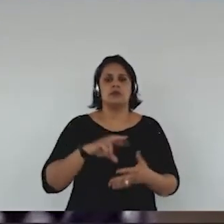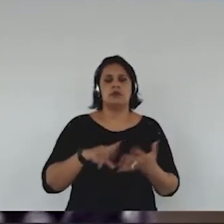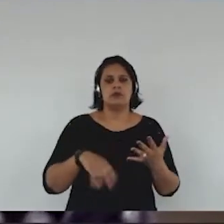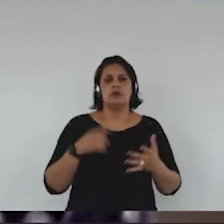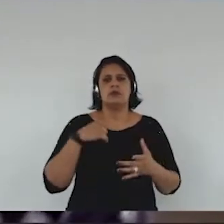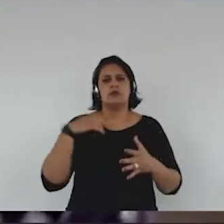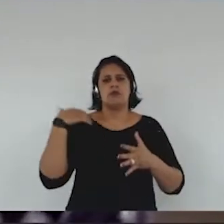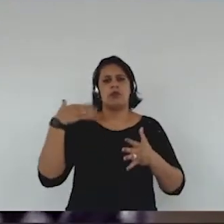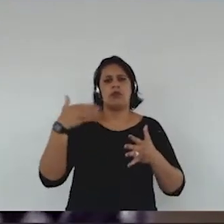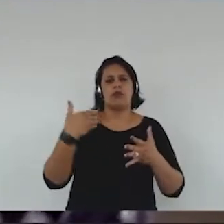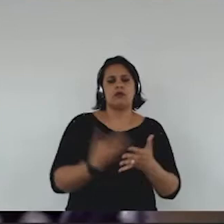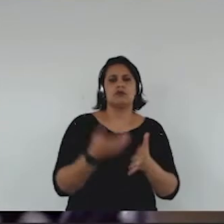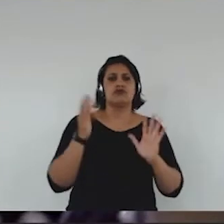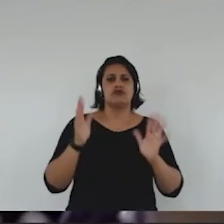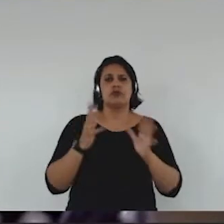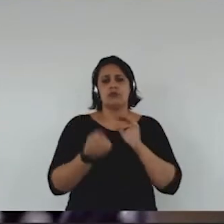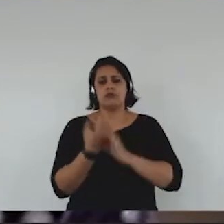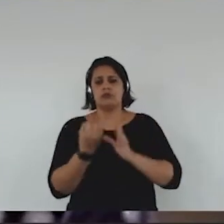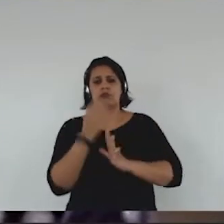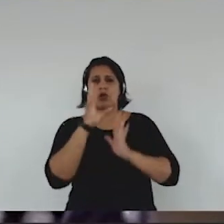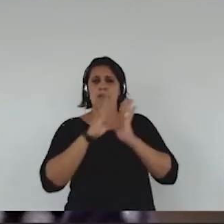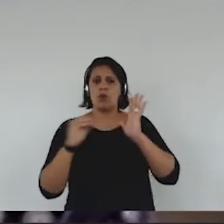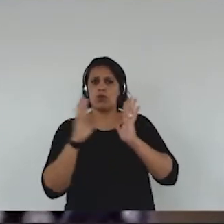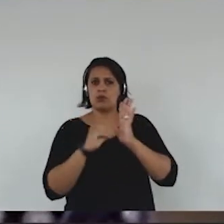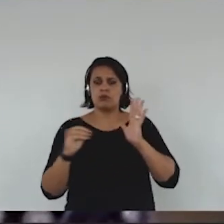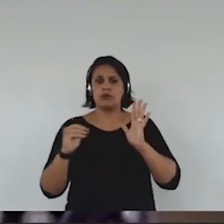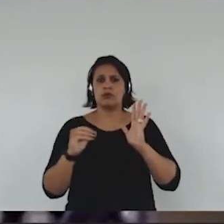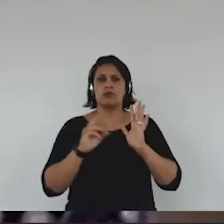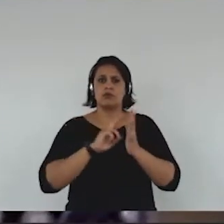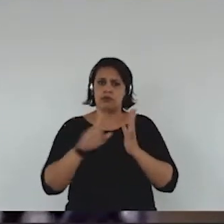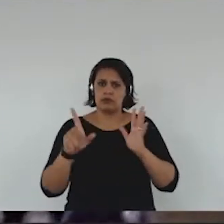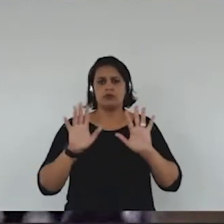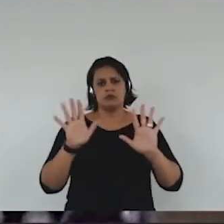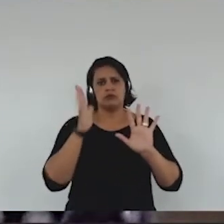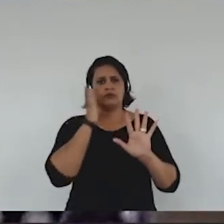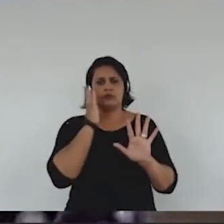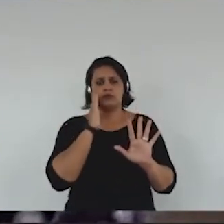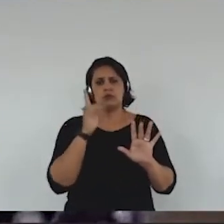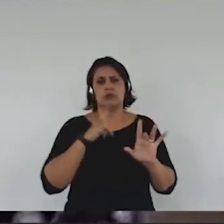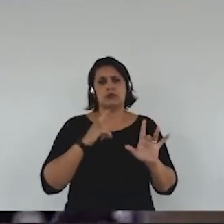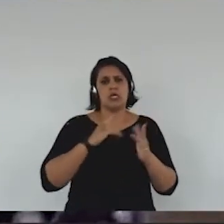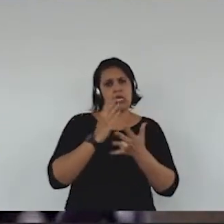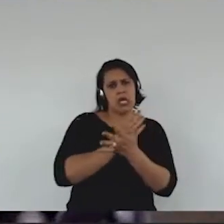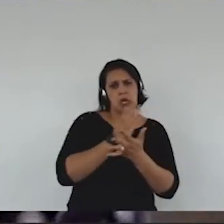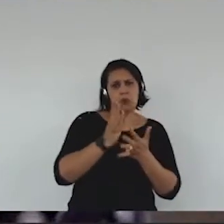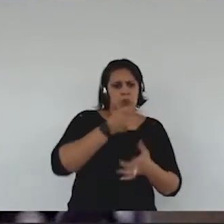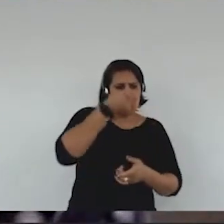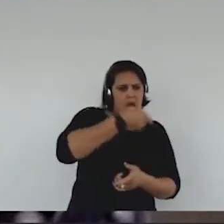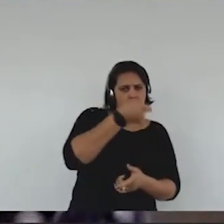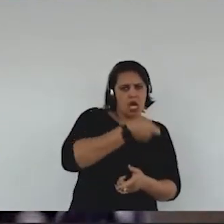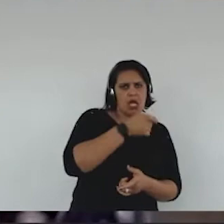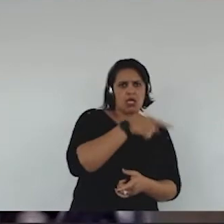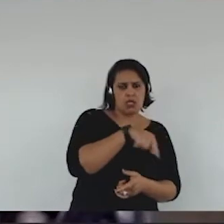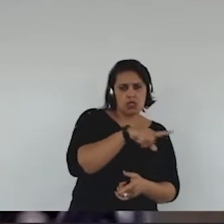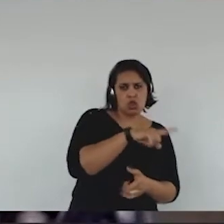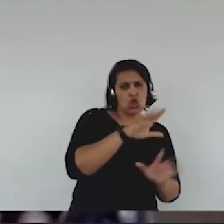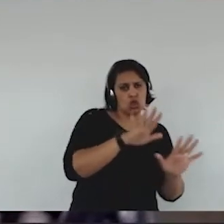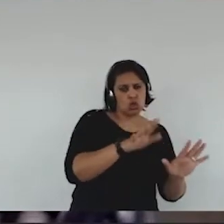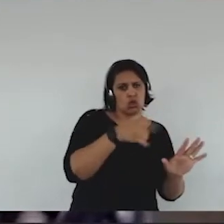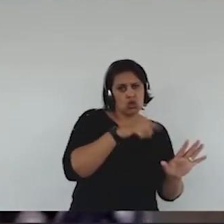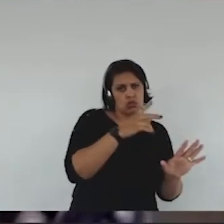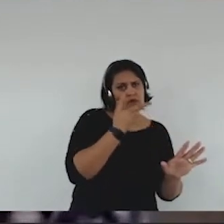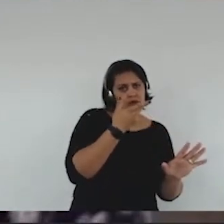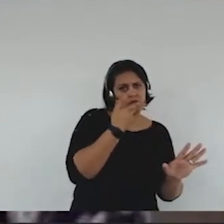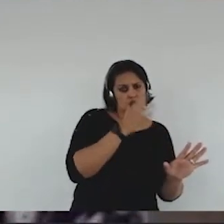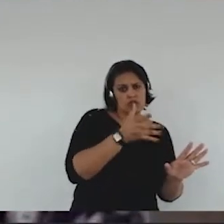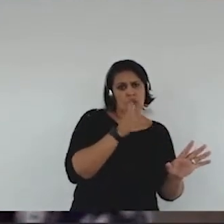tem implementado modelos diferentes. É importante ressaltar que há casos de arbitragem que nós estamos falando aí